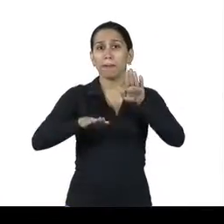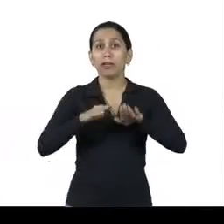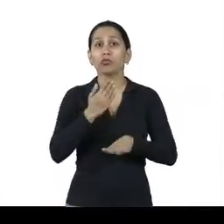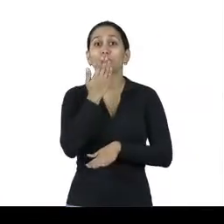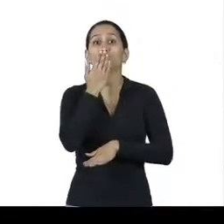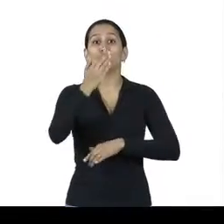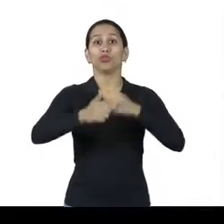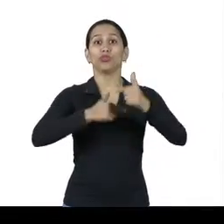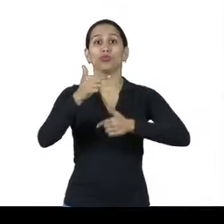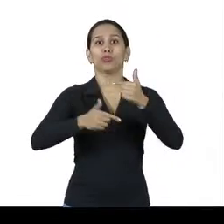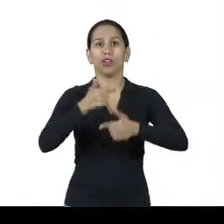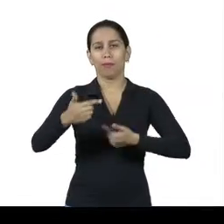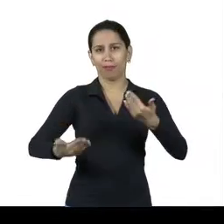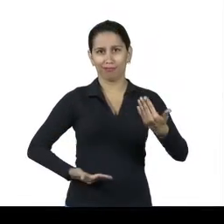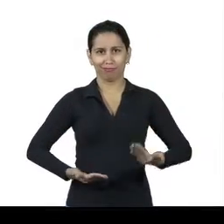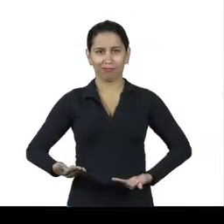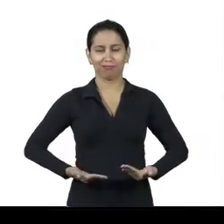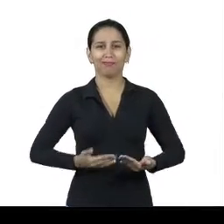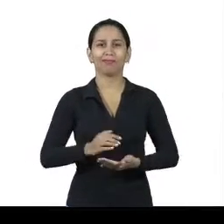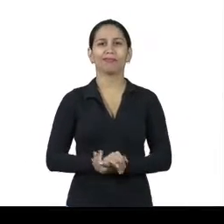trabalhador.